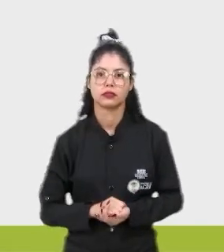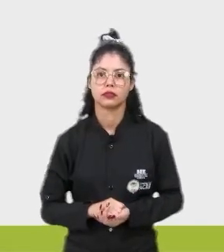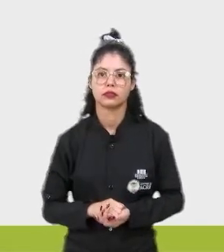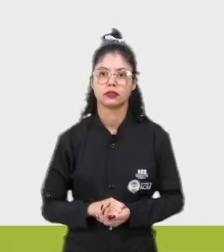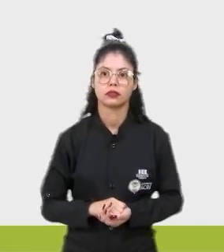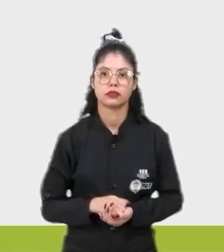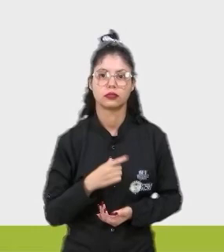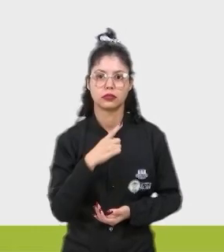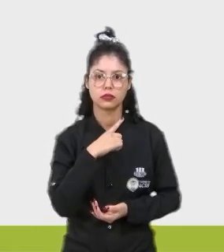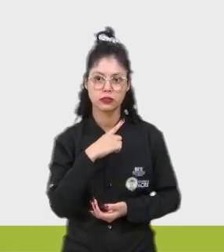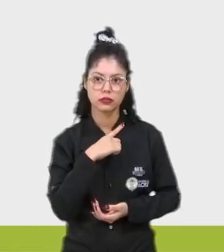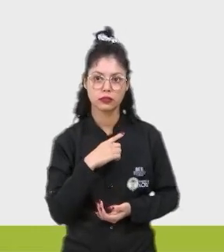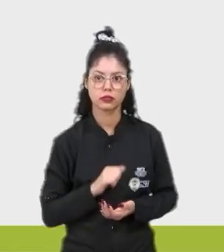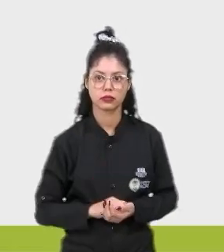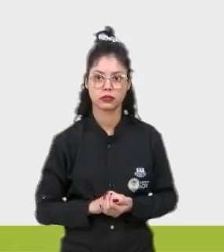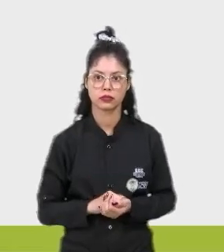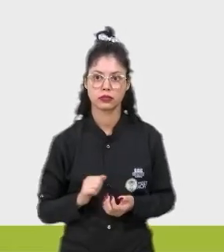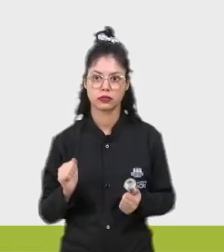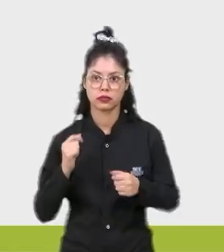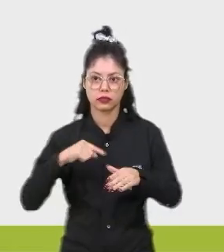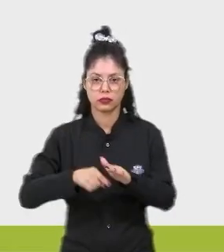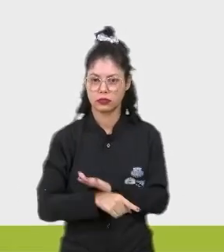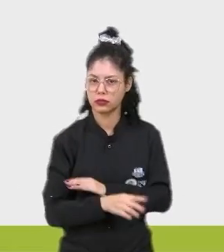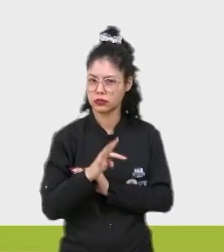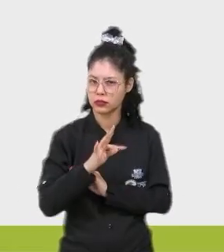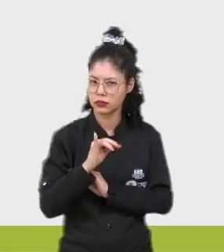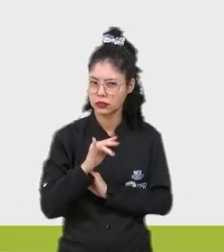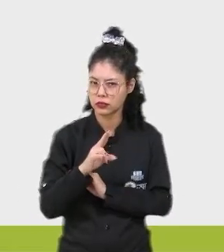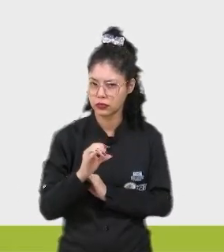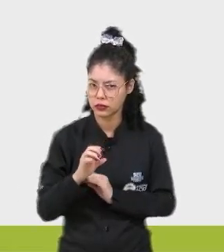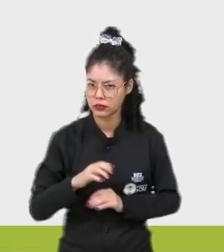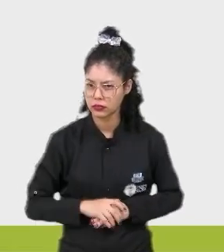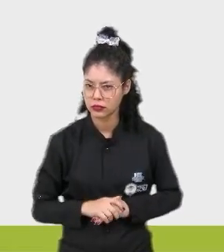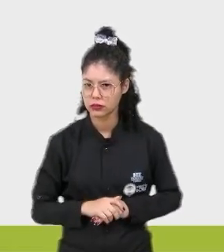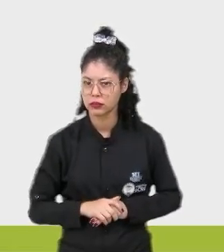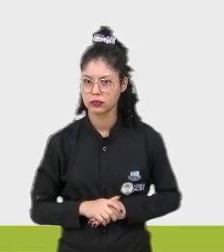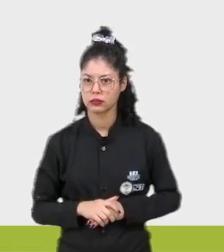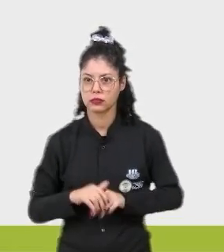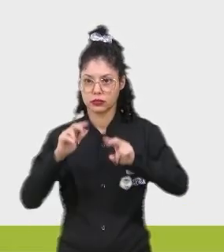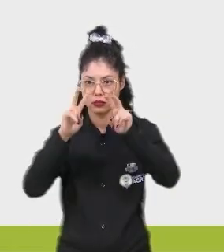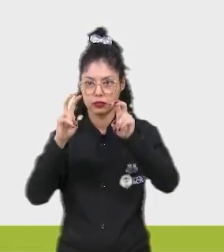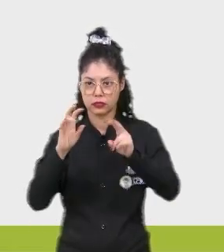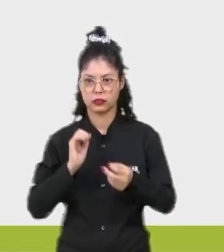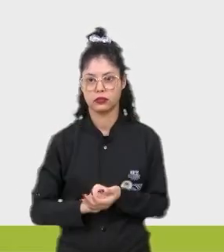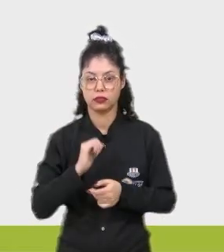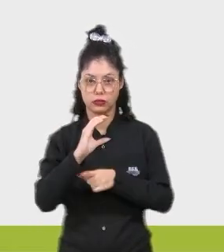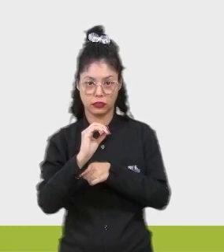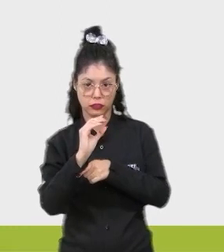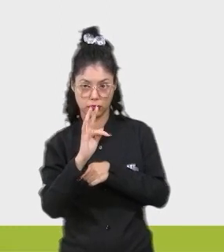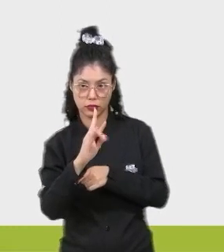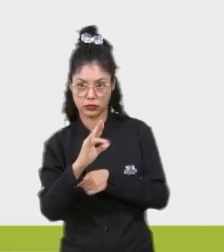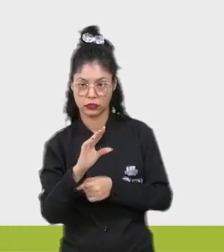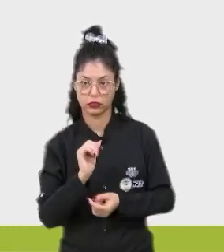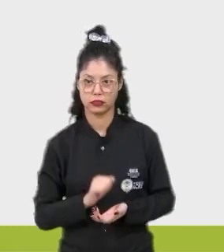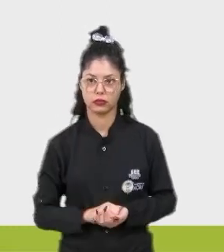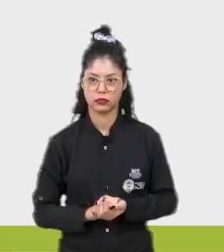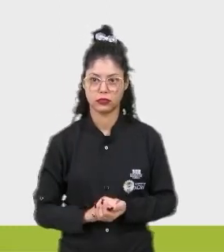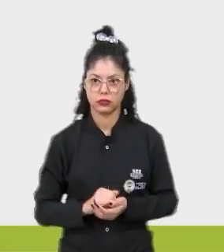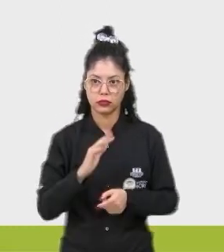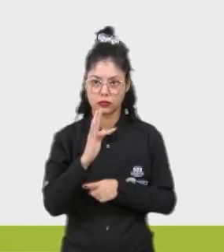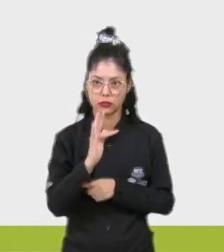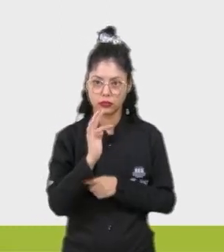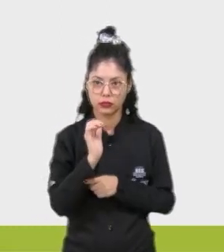será que uma miragem ajudou a afundar o Titanic? O fenômeno óptico, conhecido como Fata